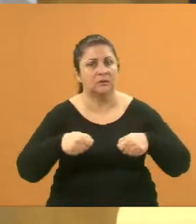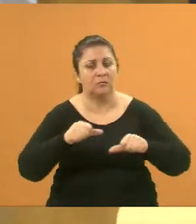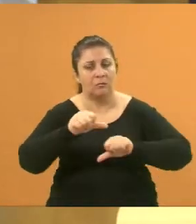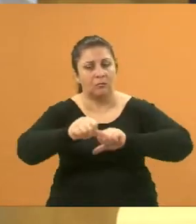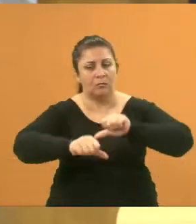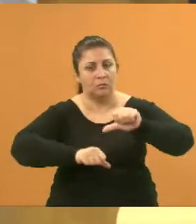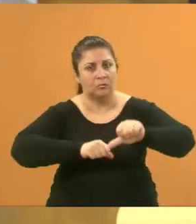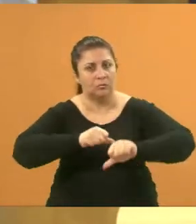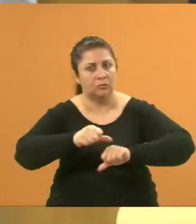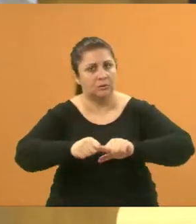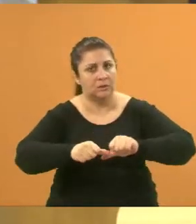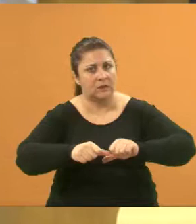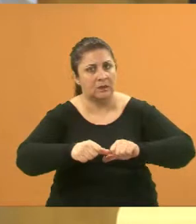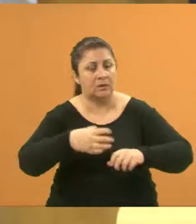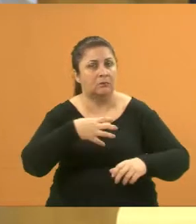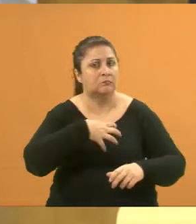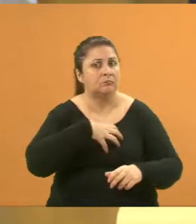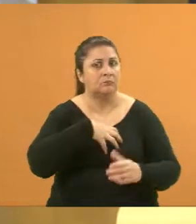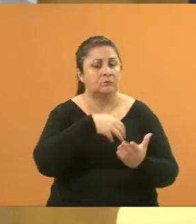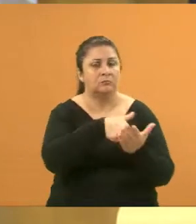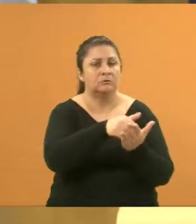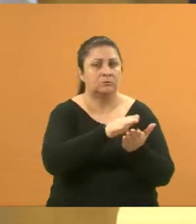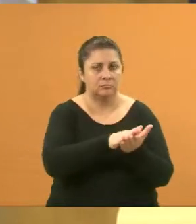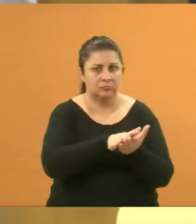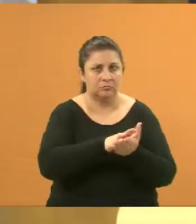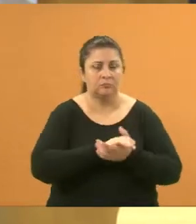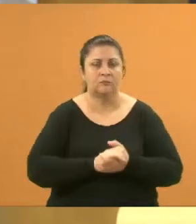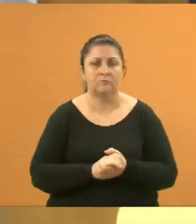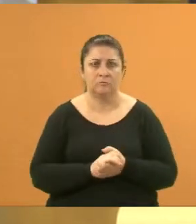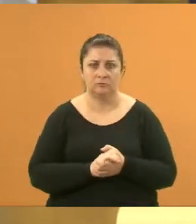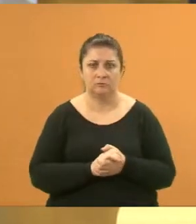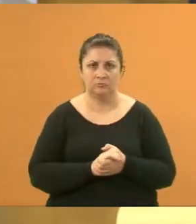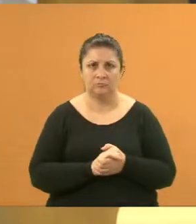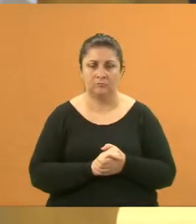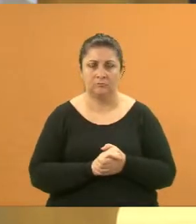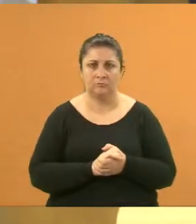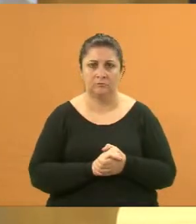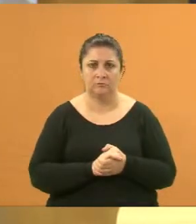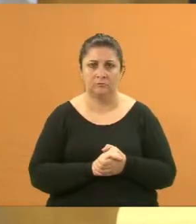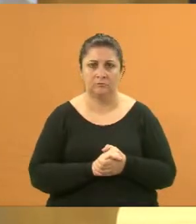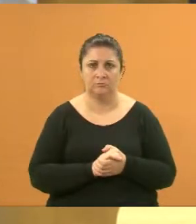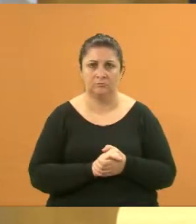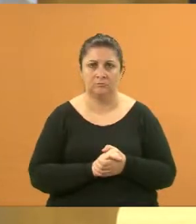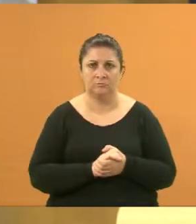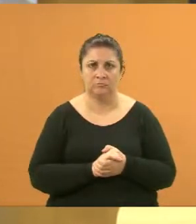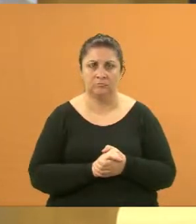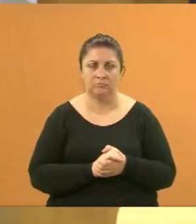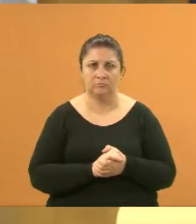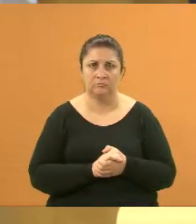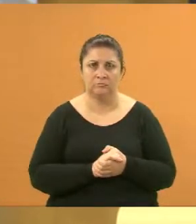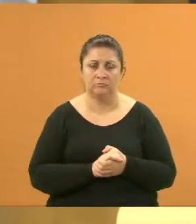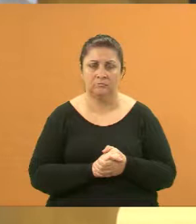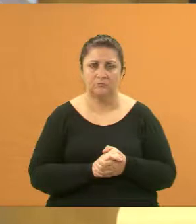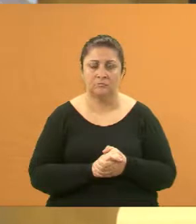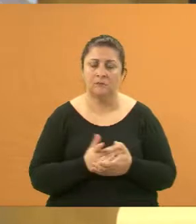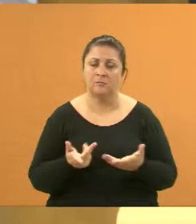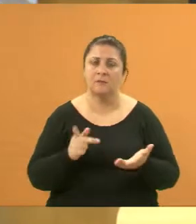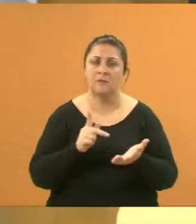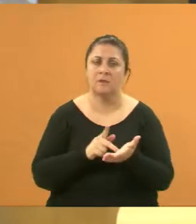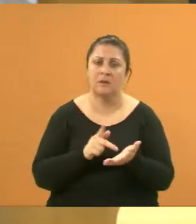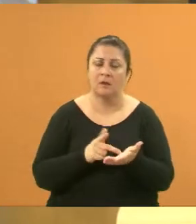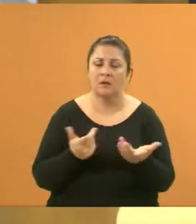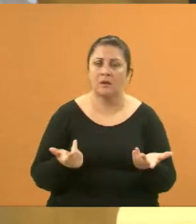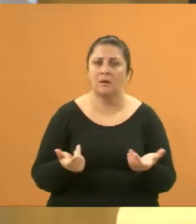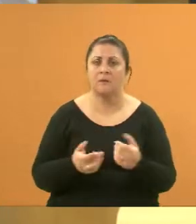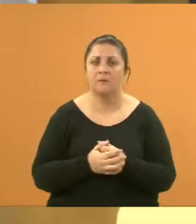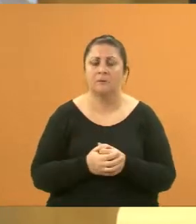mudança na forma de realizar esses autos de infrações. Realmente, e acho